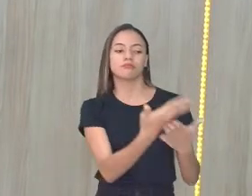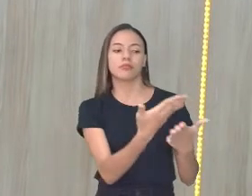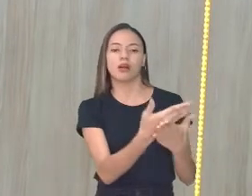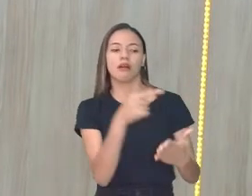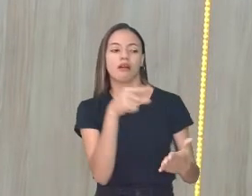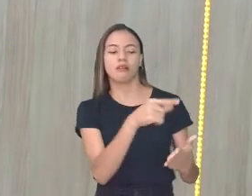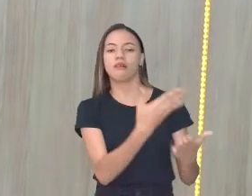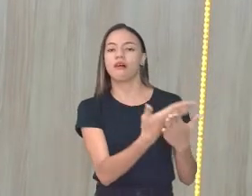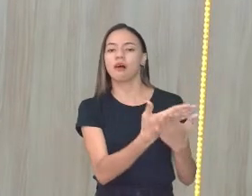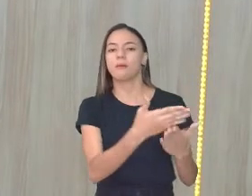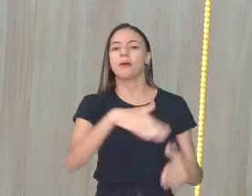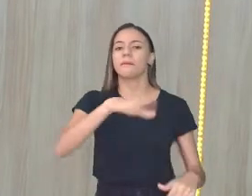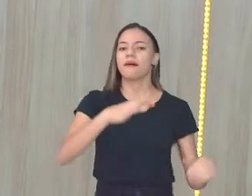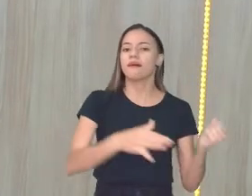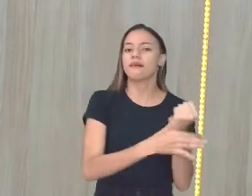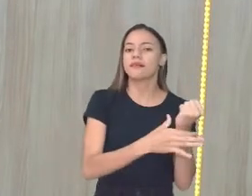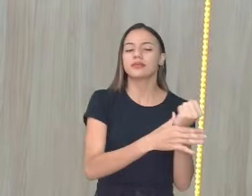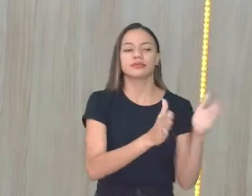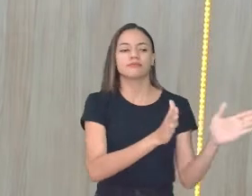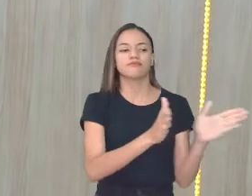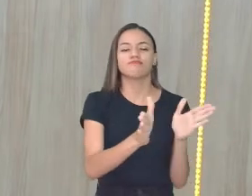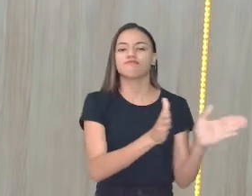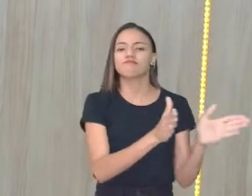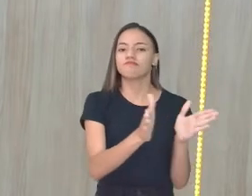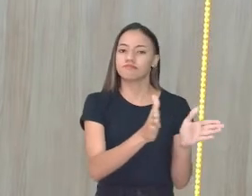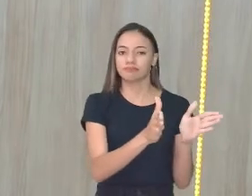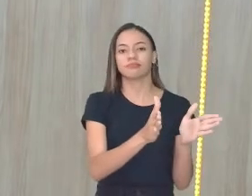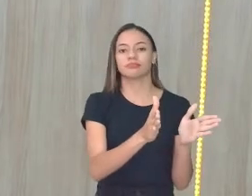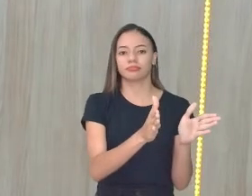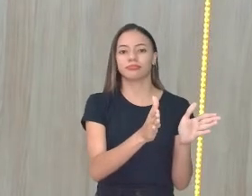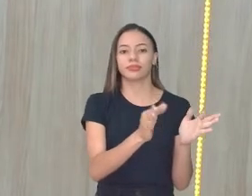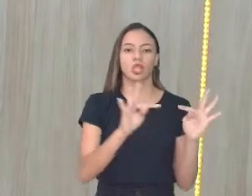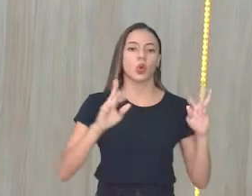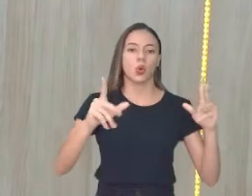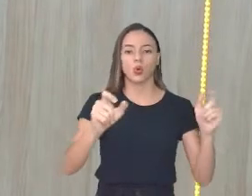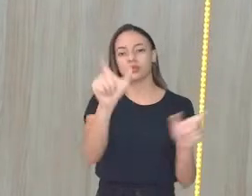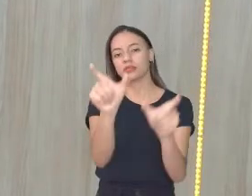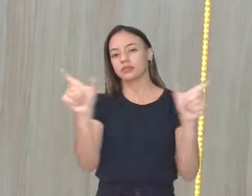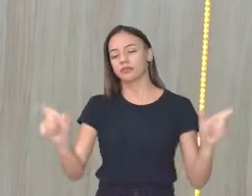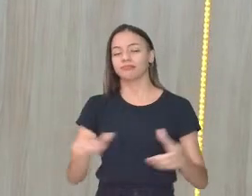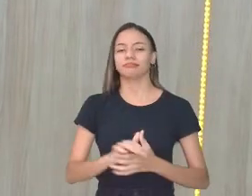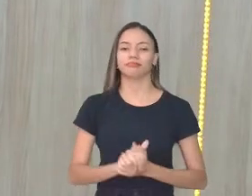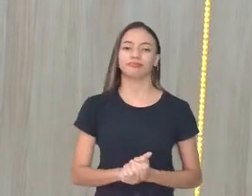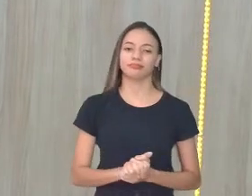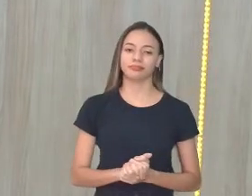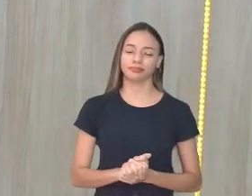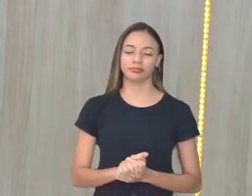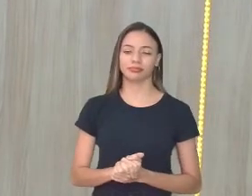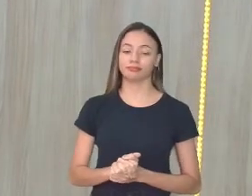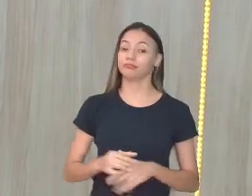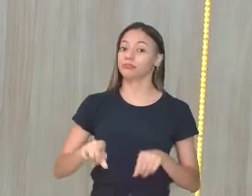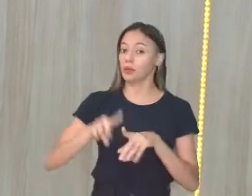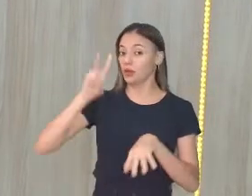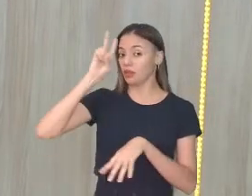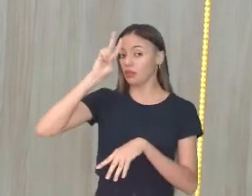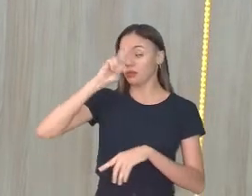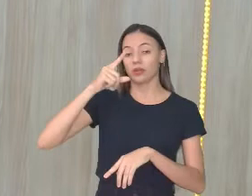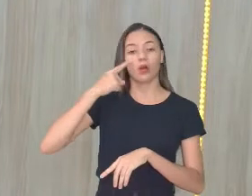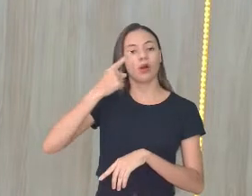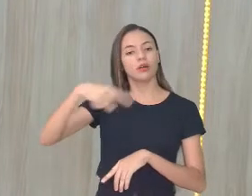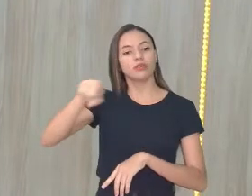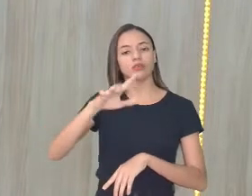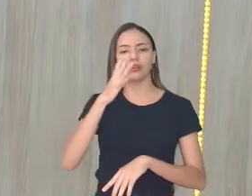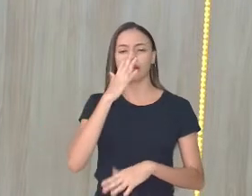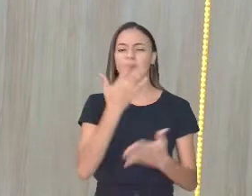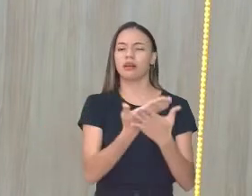se torne mais acessíveis para todos e todas, né? Lembrando também que vocês podem assistir